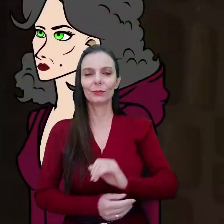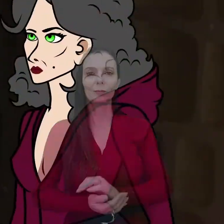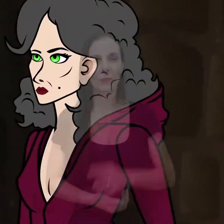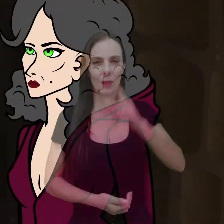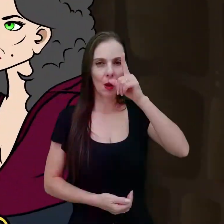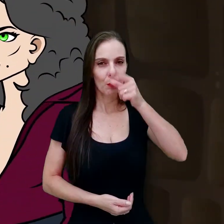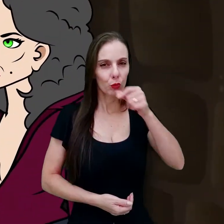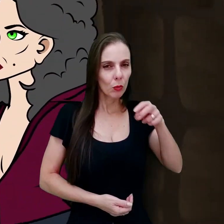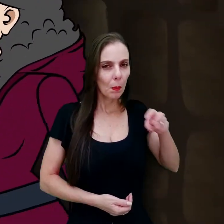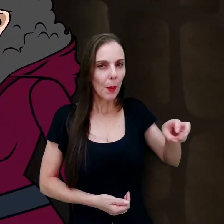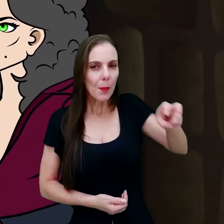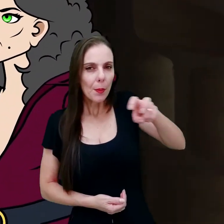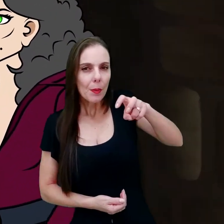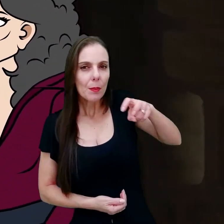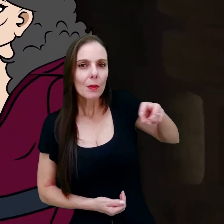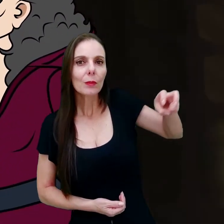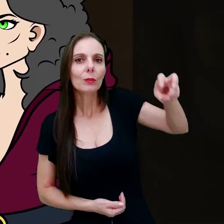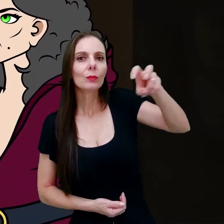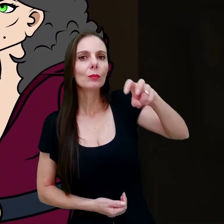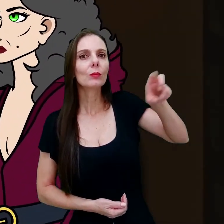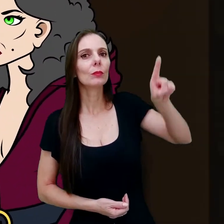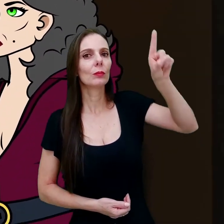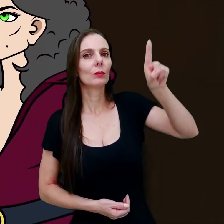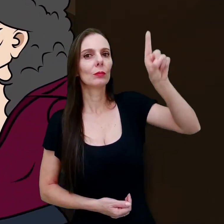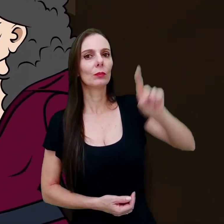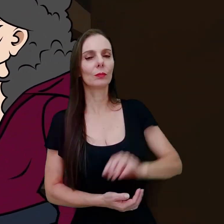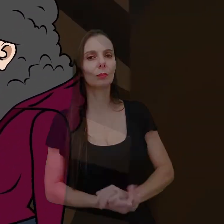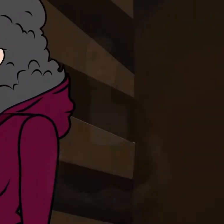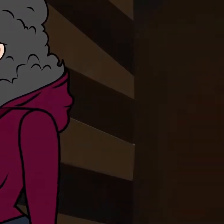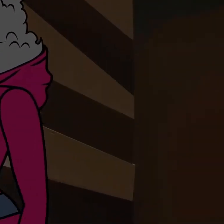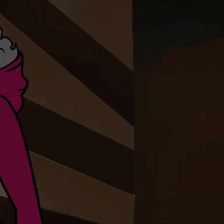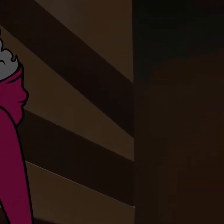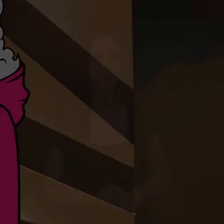Ótimo! A bruxa subiu as escadas da torre.